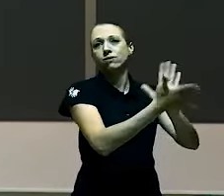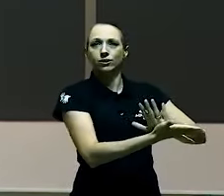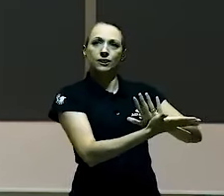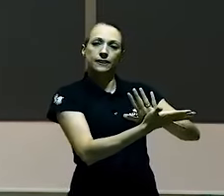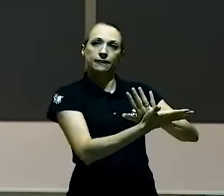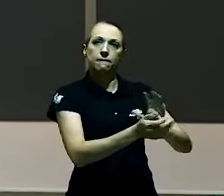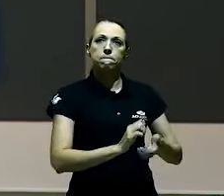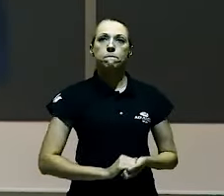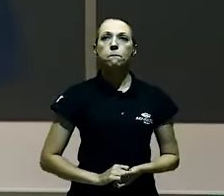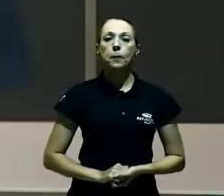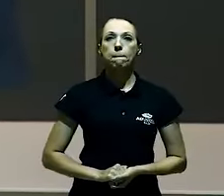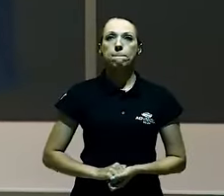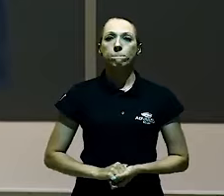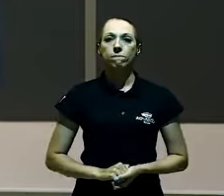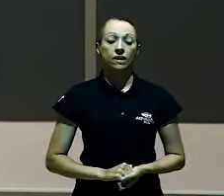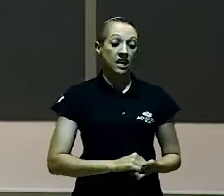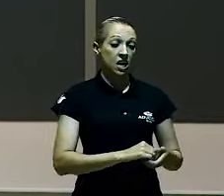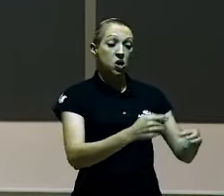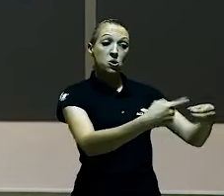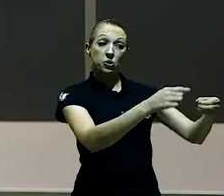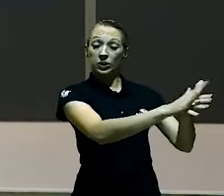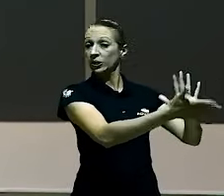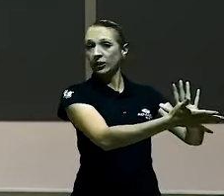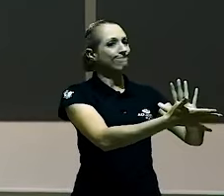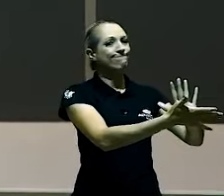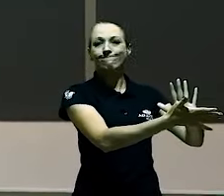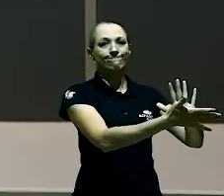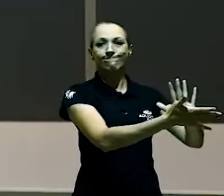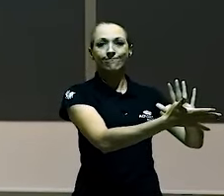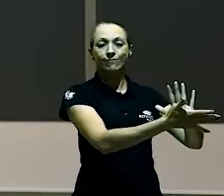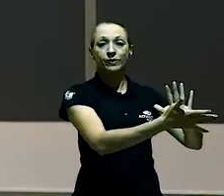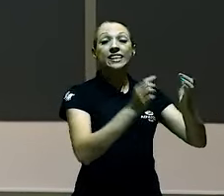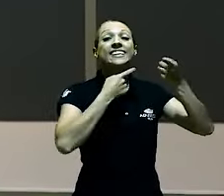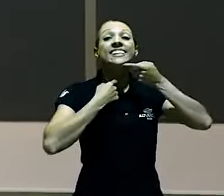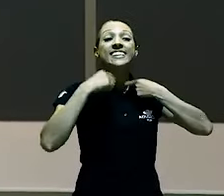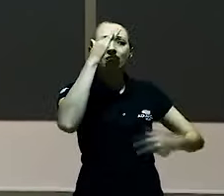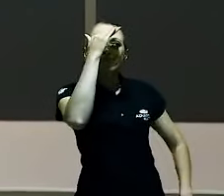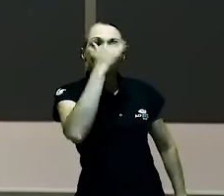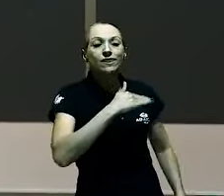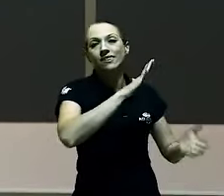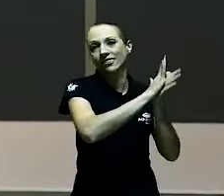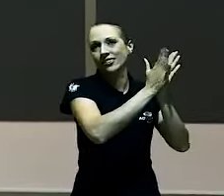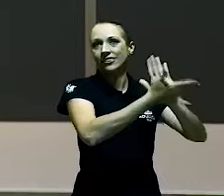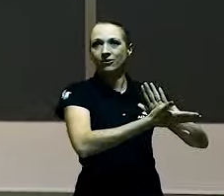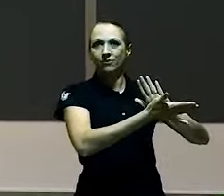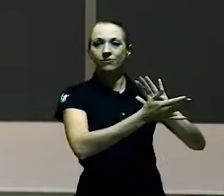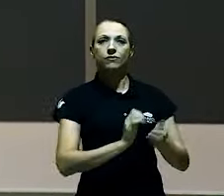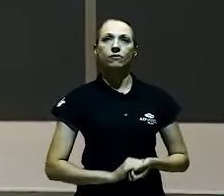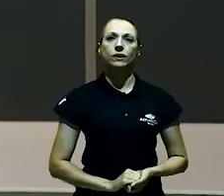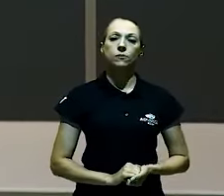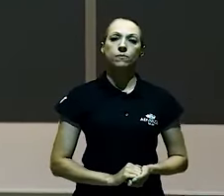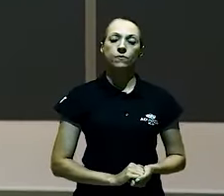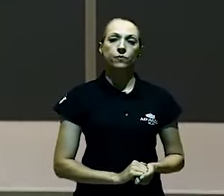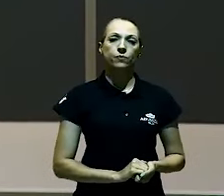nela. Mas eu não quero destruí-la, Jonas. Eu estou te enviando para que você ministre aquela cidade e ela seja livre